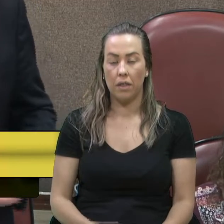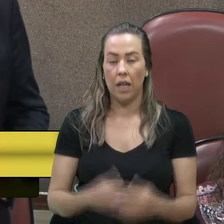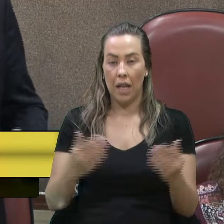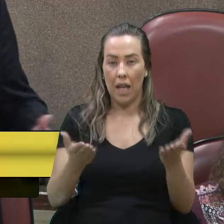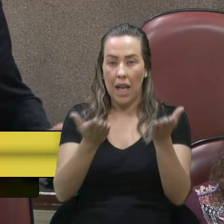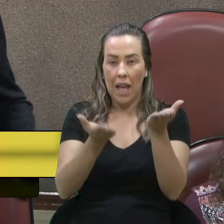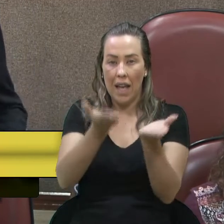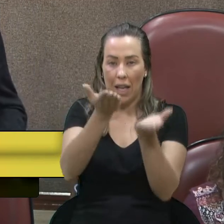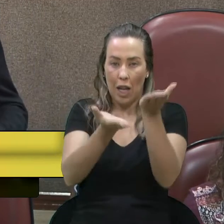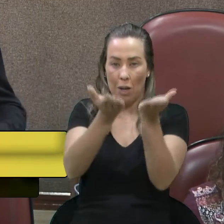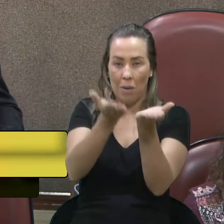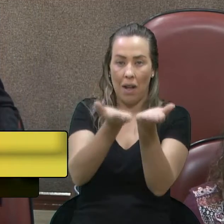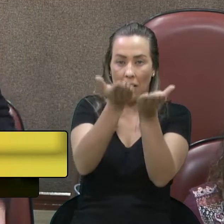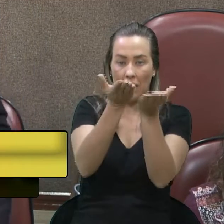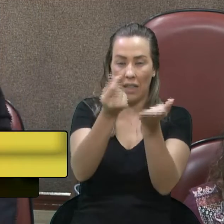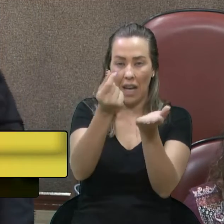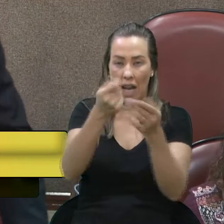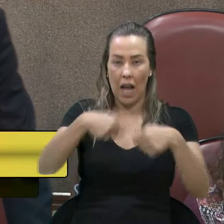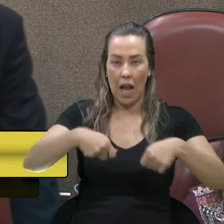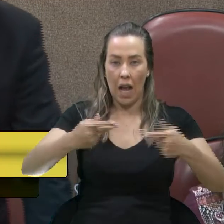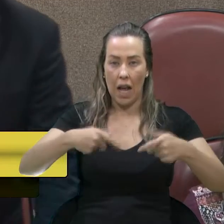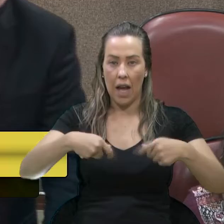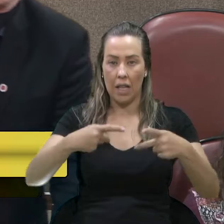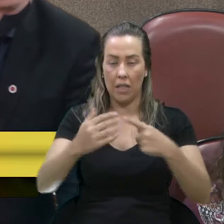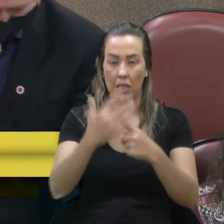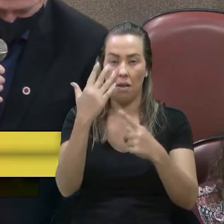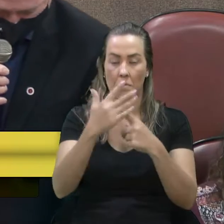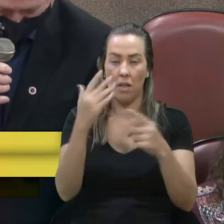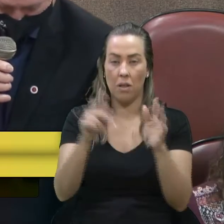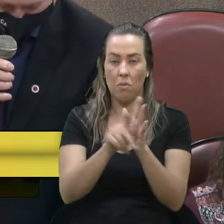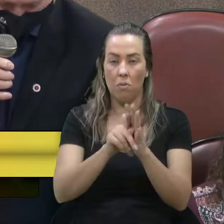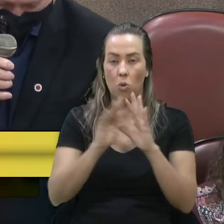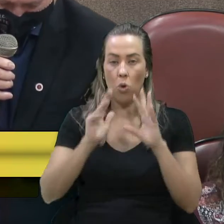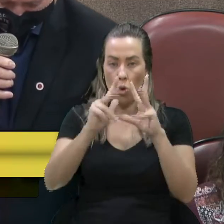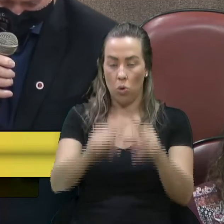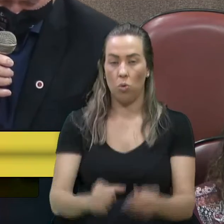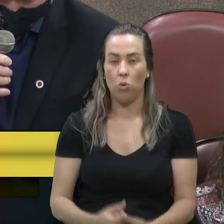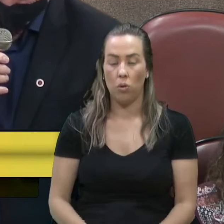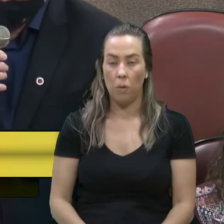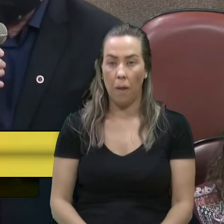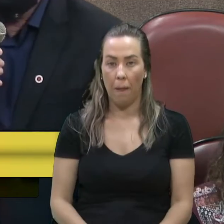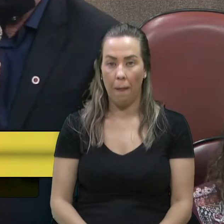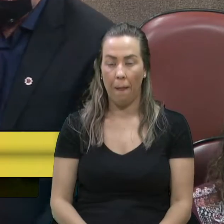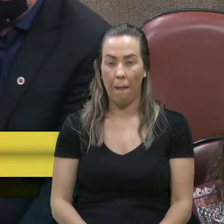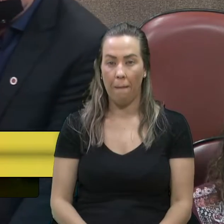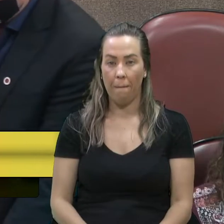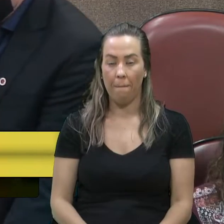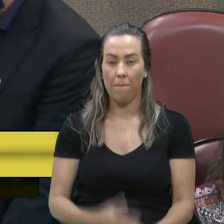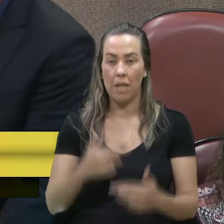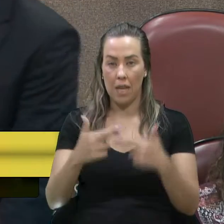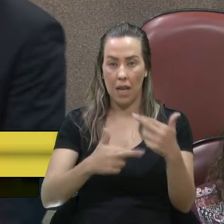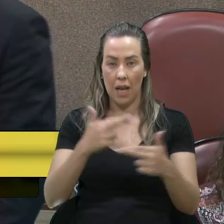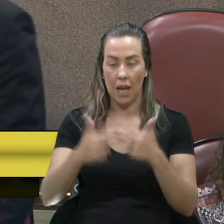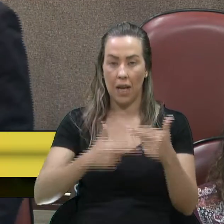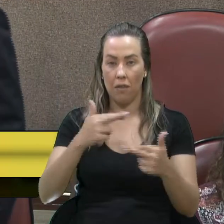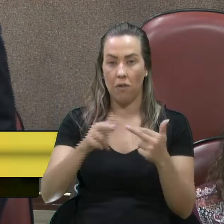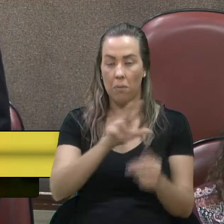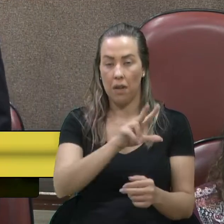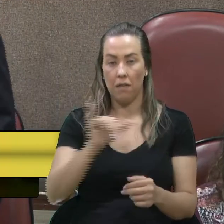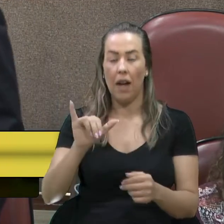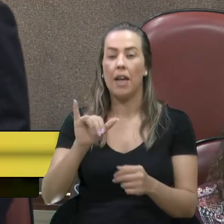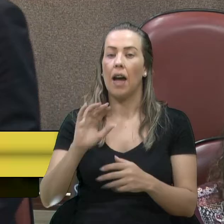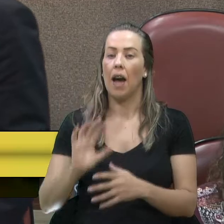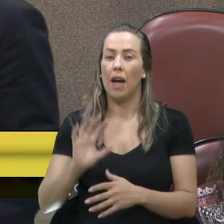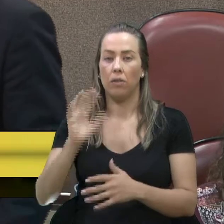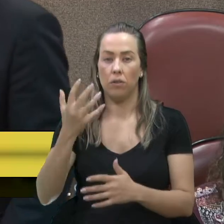equilibrar as suas finanças, as suas demandas, as suas necessidades, e a reforma administrativa vai